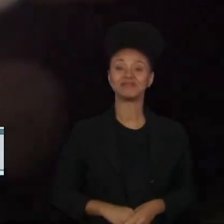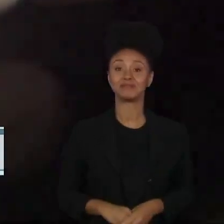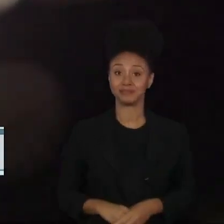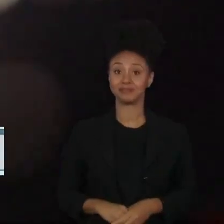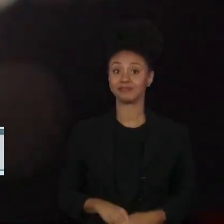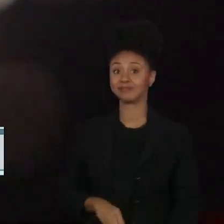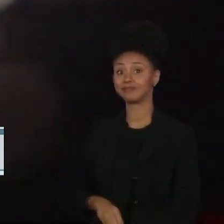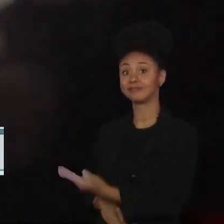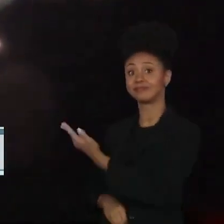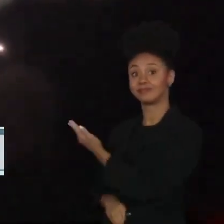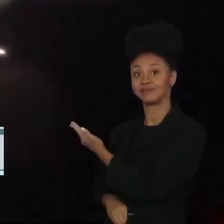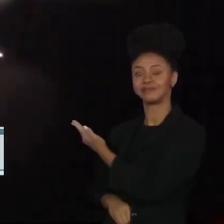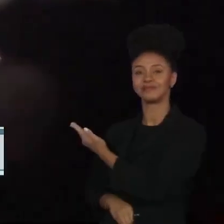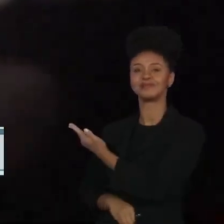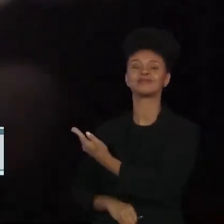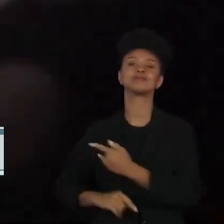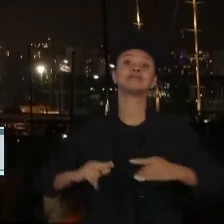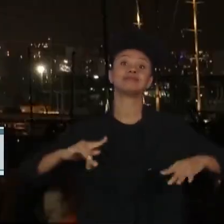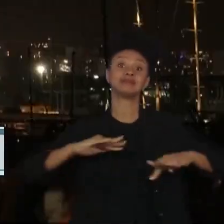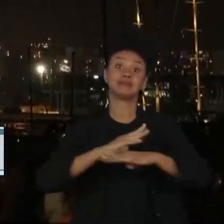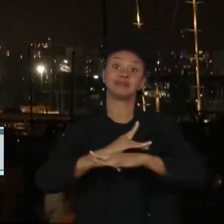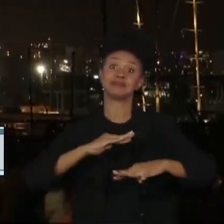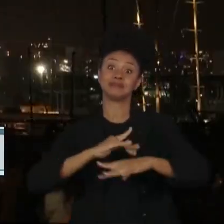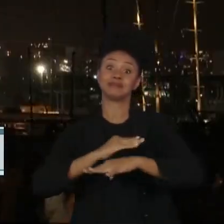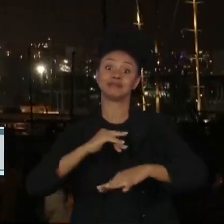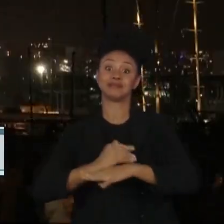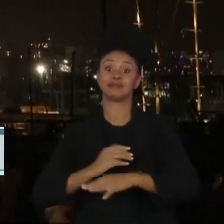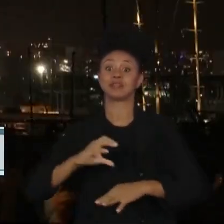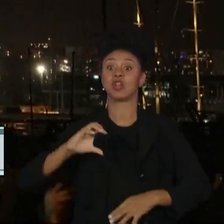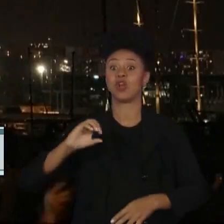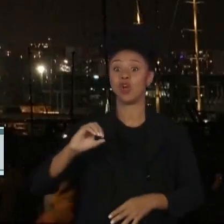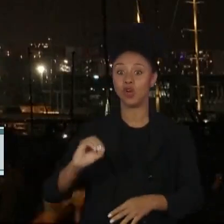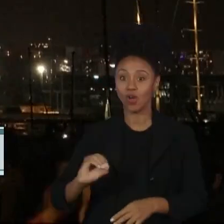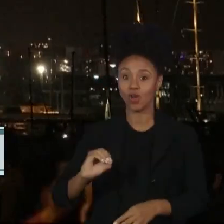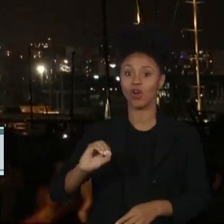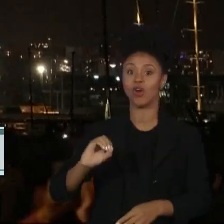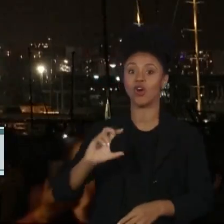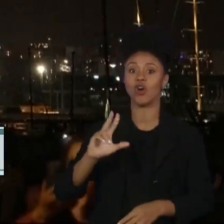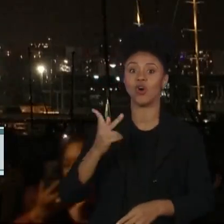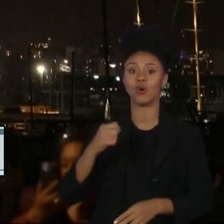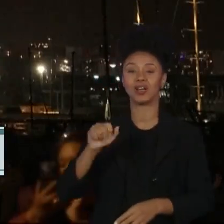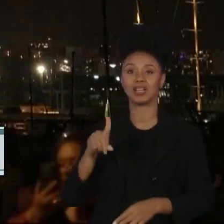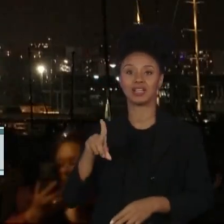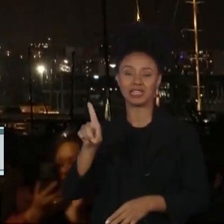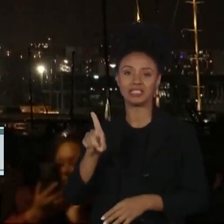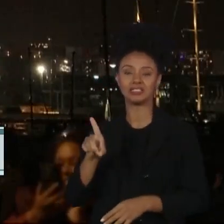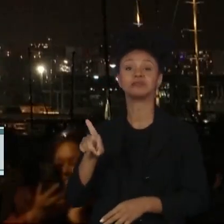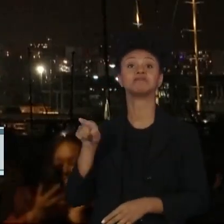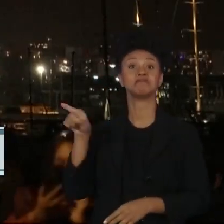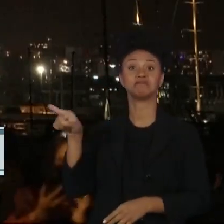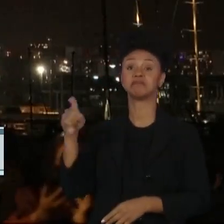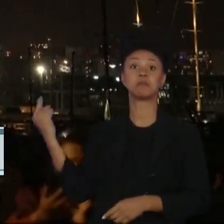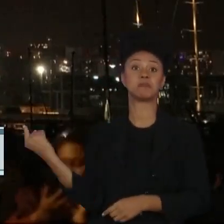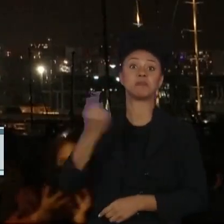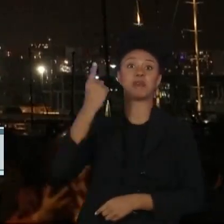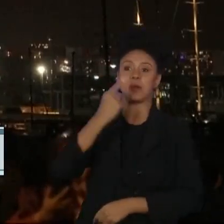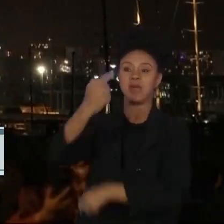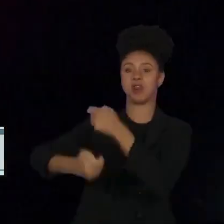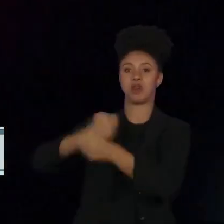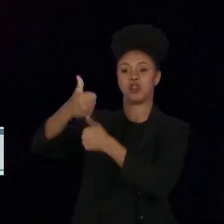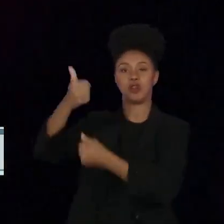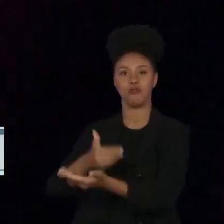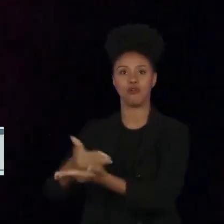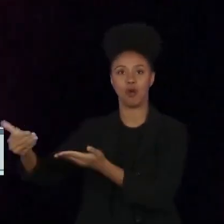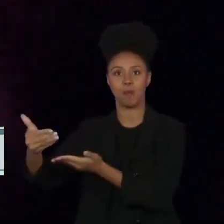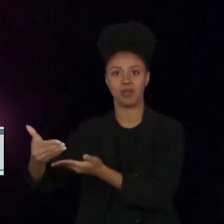Auckland é a metrópole onde o ano novo chega primeiro. Às 9 da manhã em Brasília, do dia 31 de